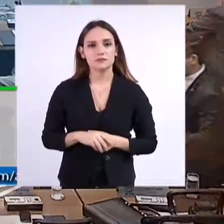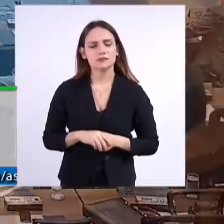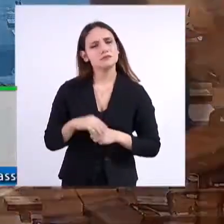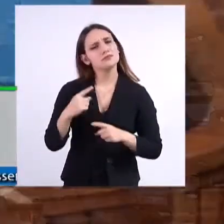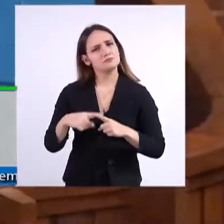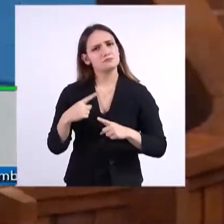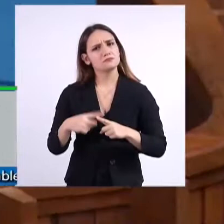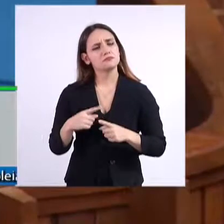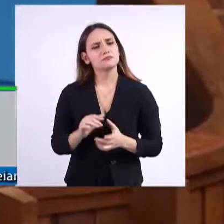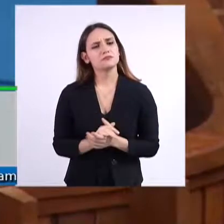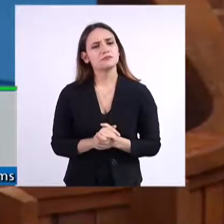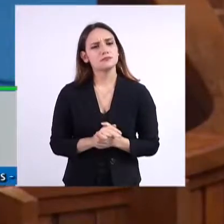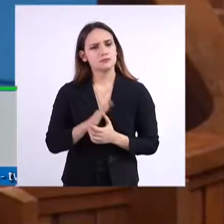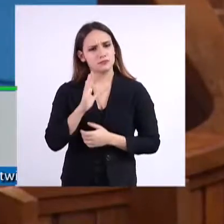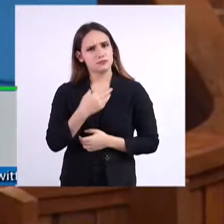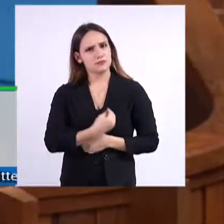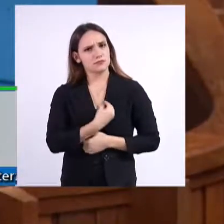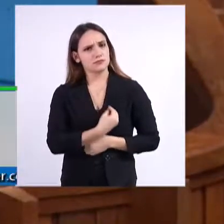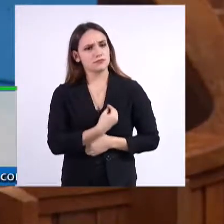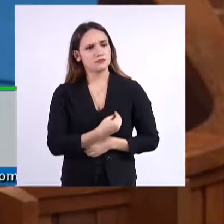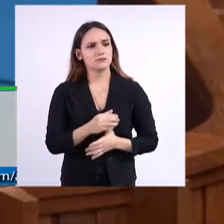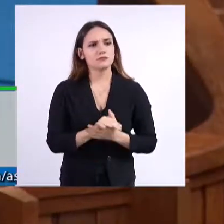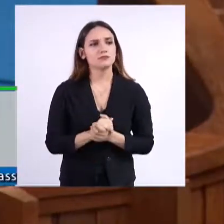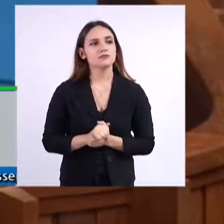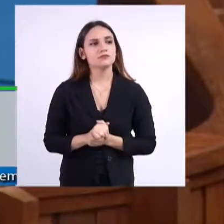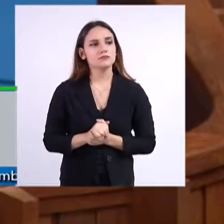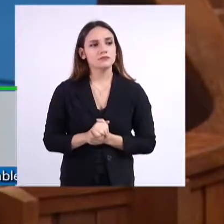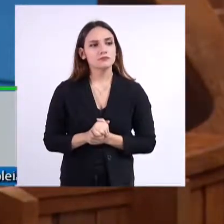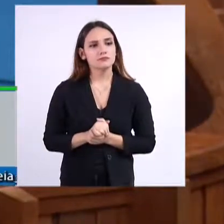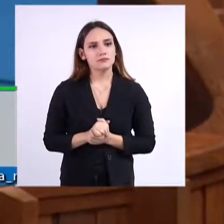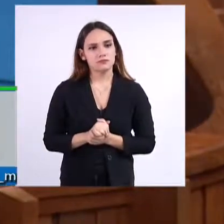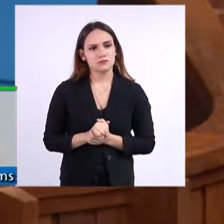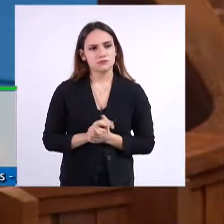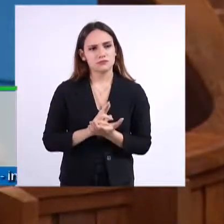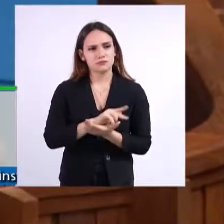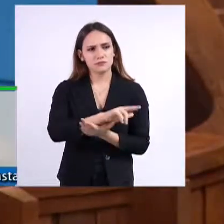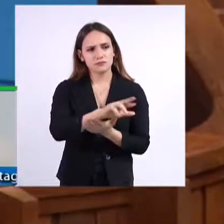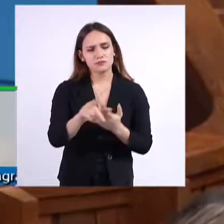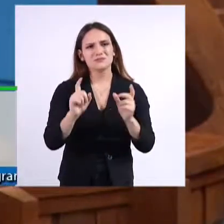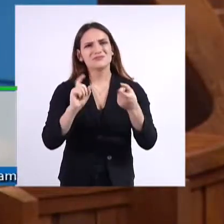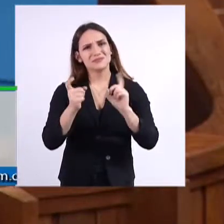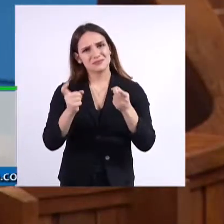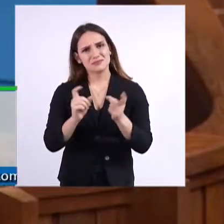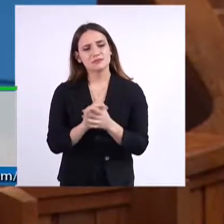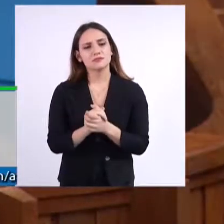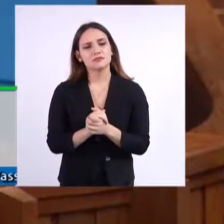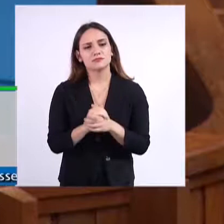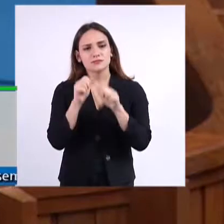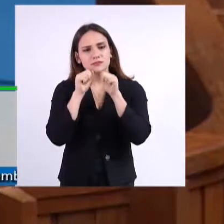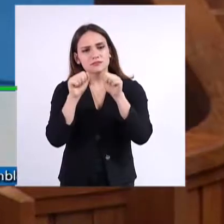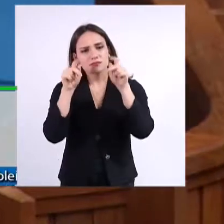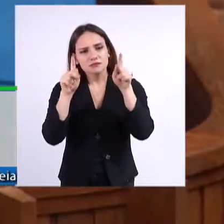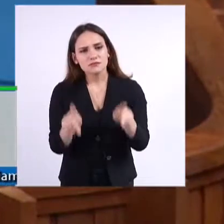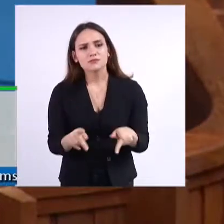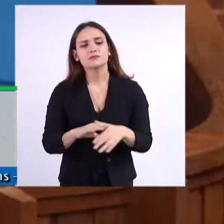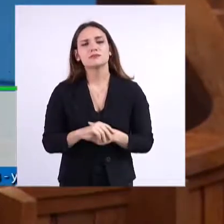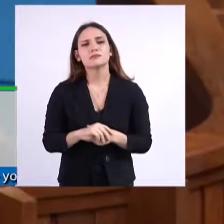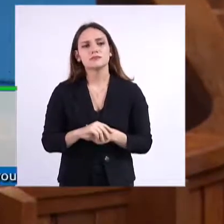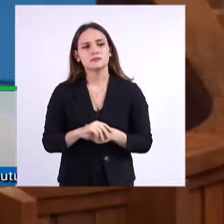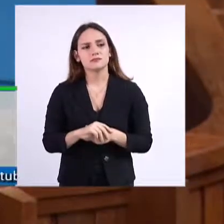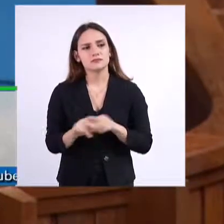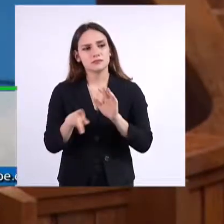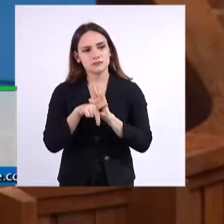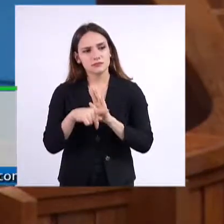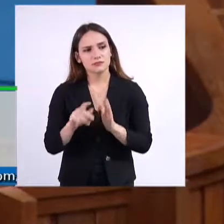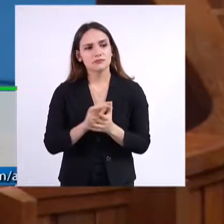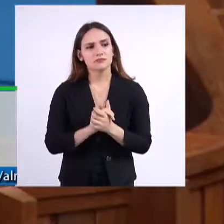porque participamos aqui várias reuniões, audiência pública na